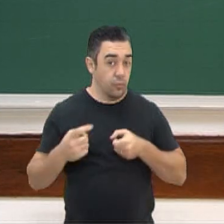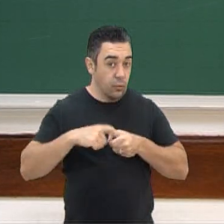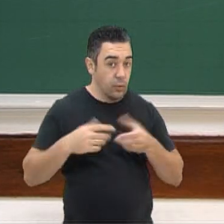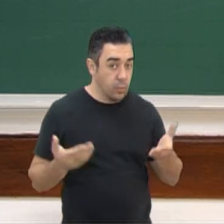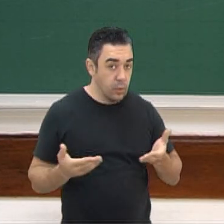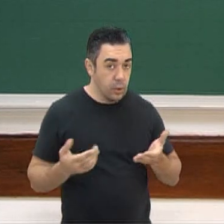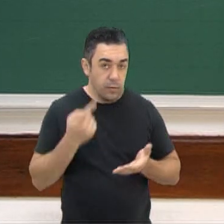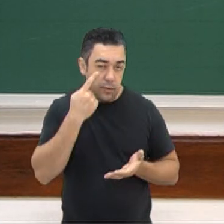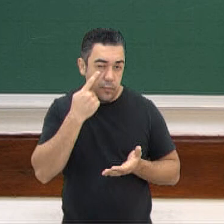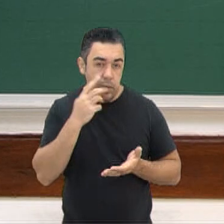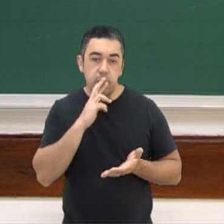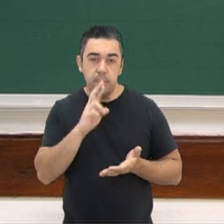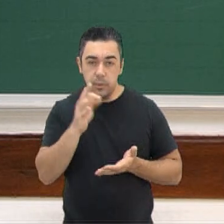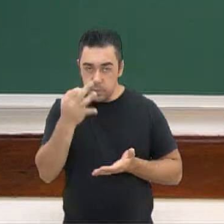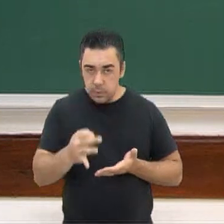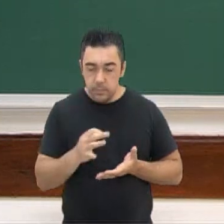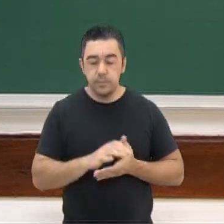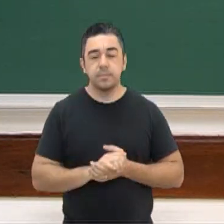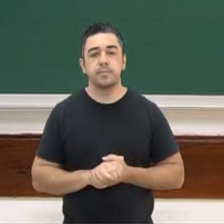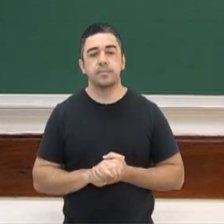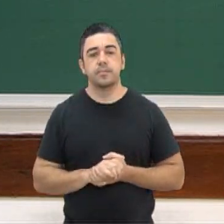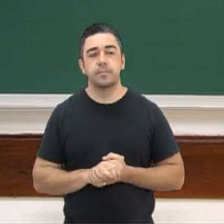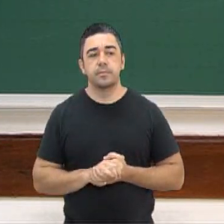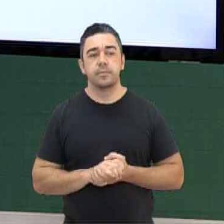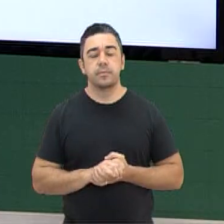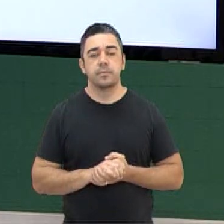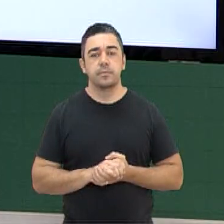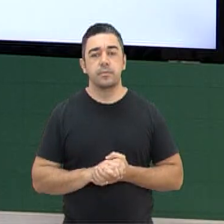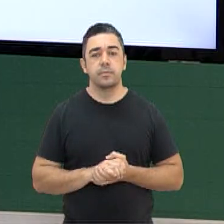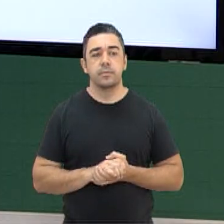Retornamos, vamos conferir a sua resposta.